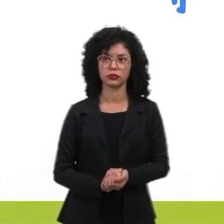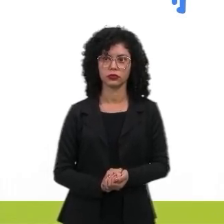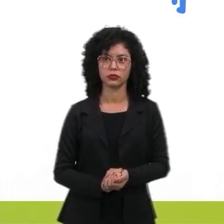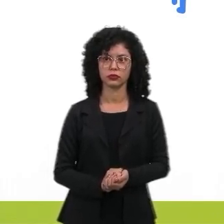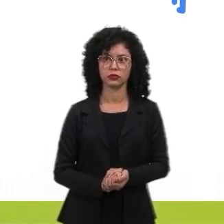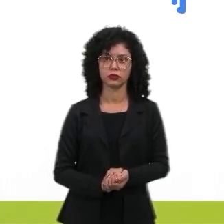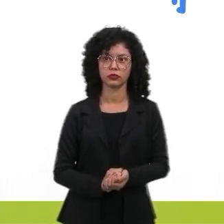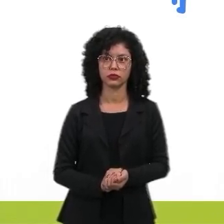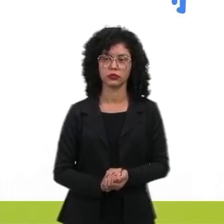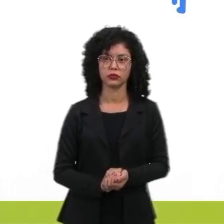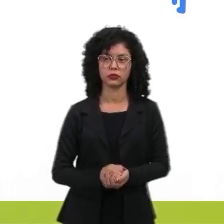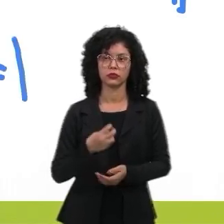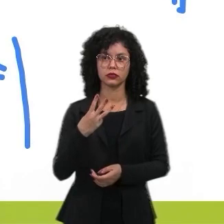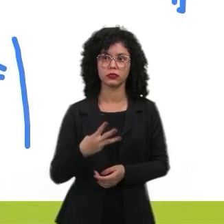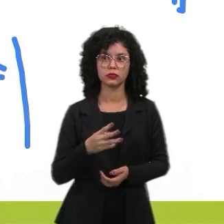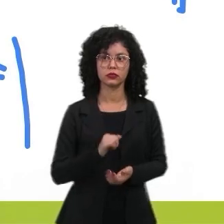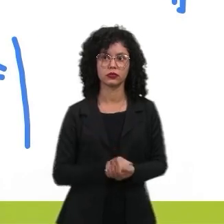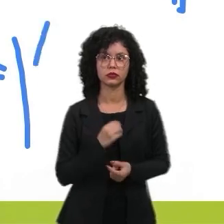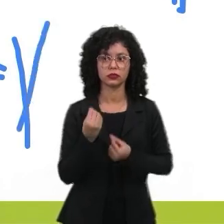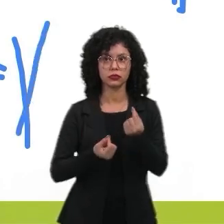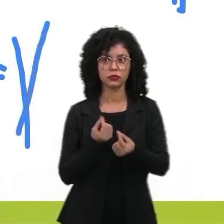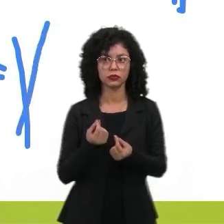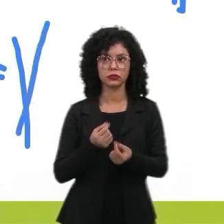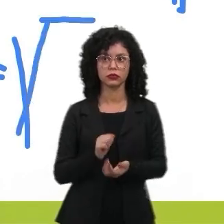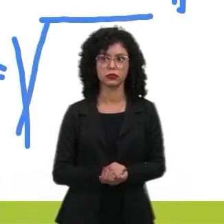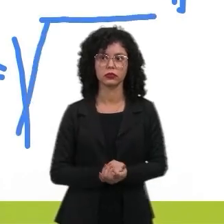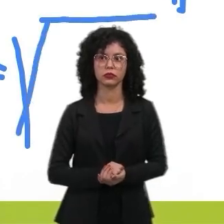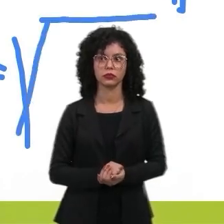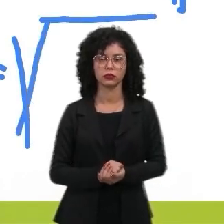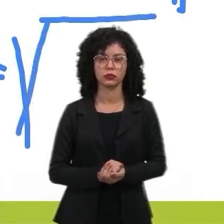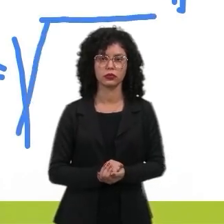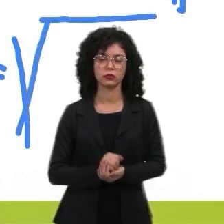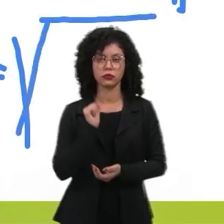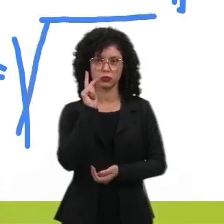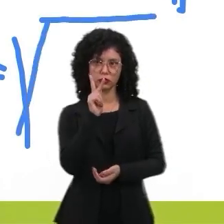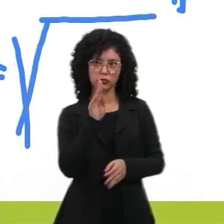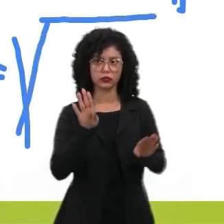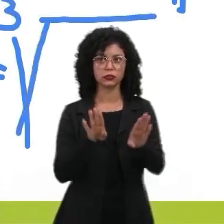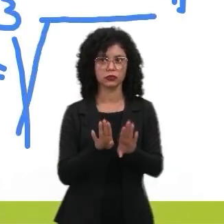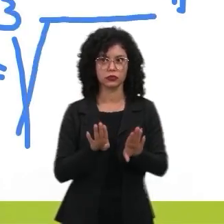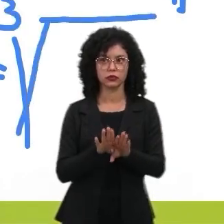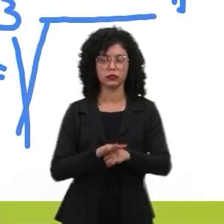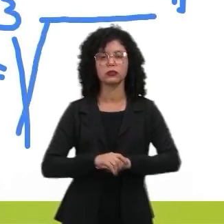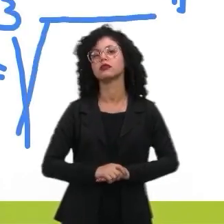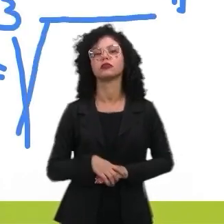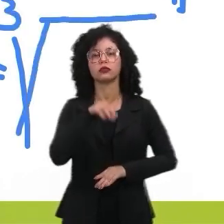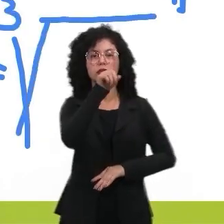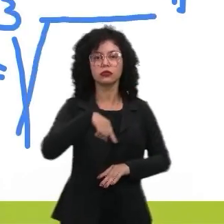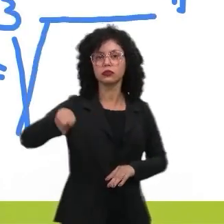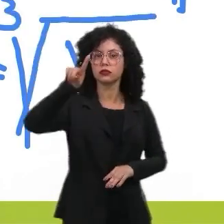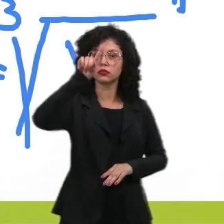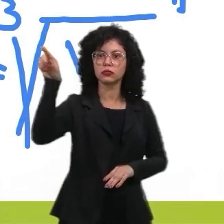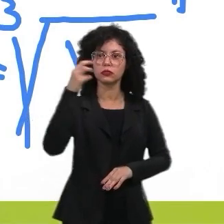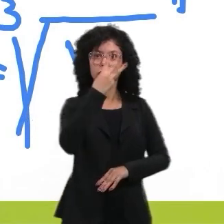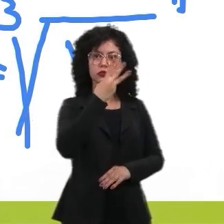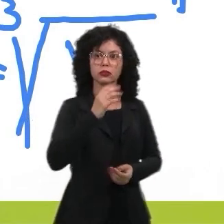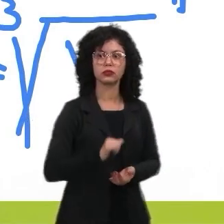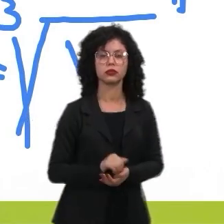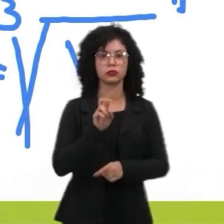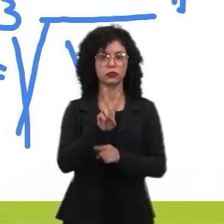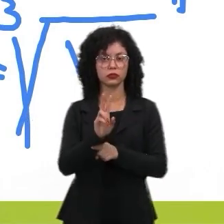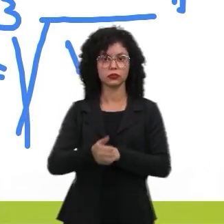Vai chamar de 3 aqui e ela vai entrar como raiz cúbica, tá? Ok? Então vai entrar como raiz cúbica. Vou chamar de V1,